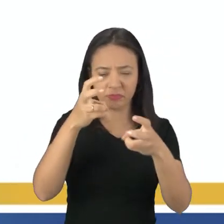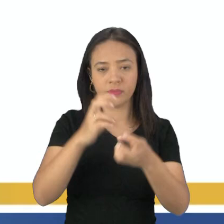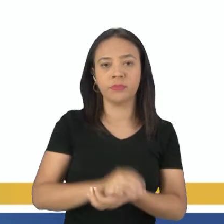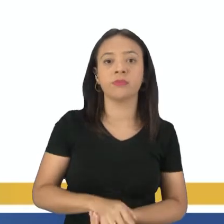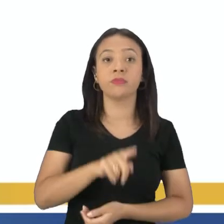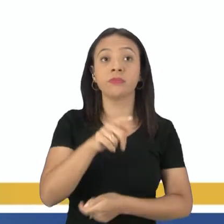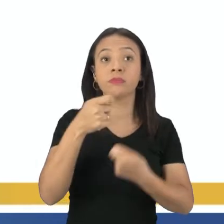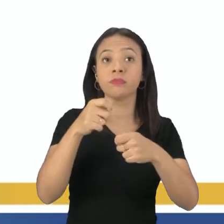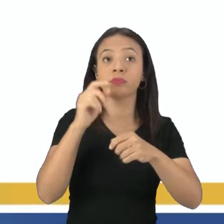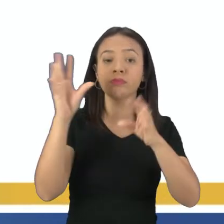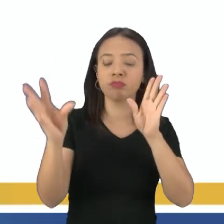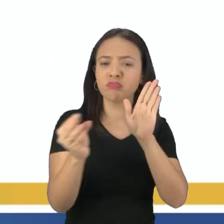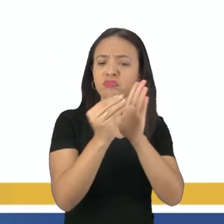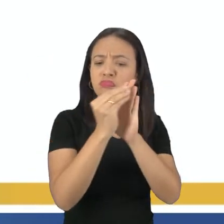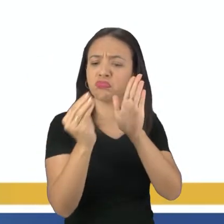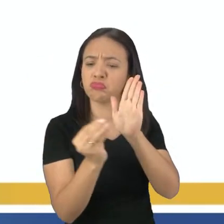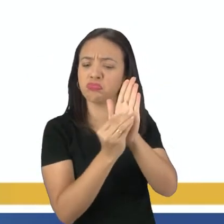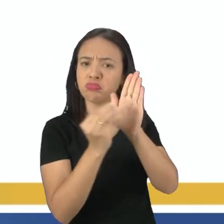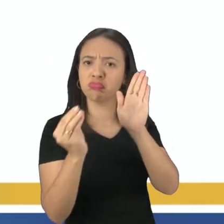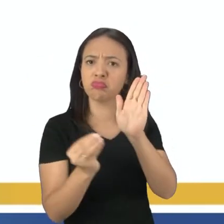vão completar